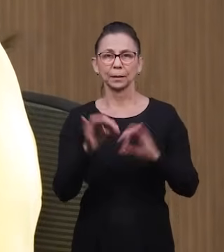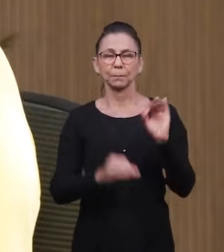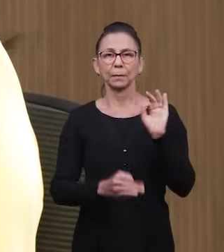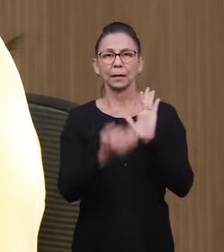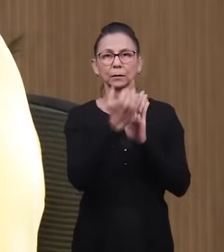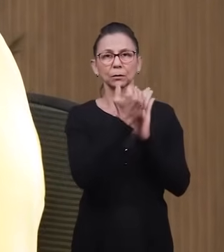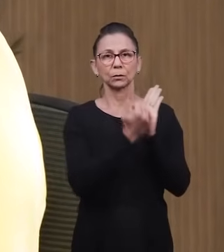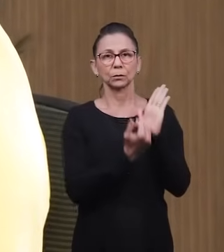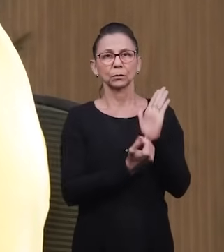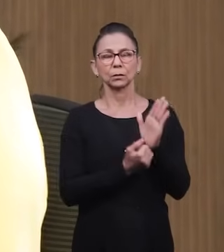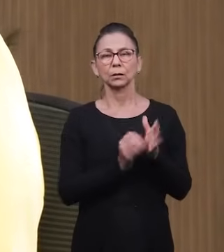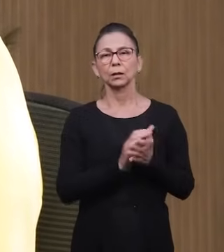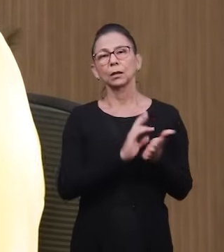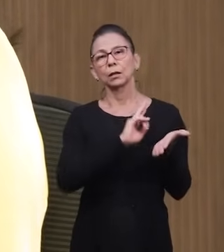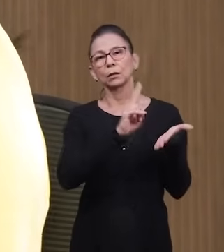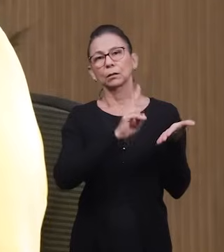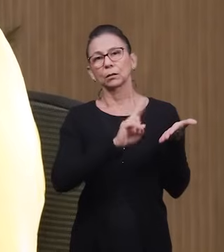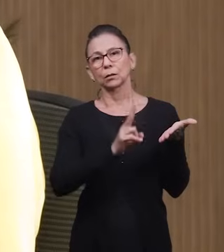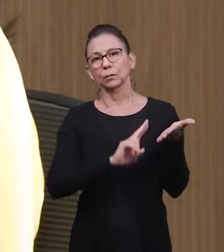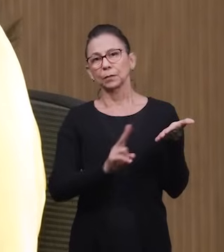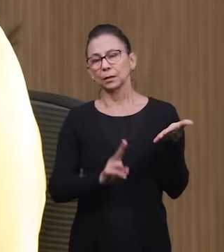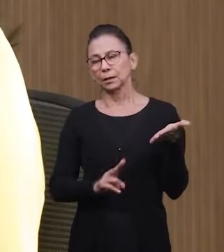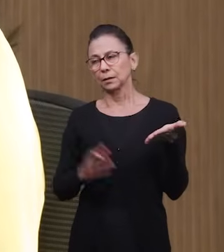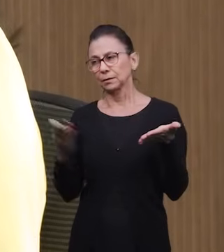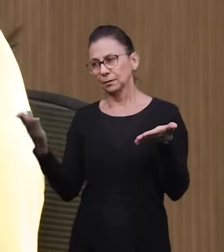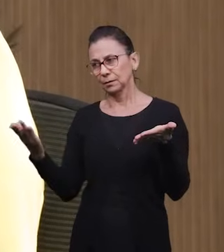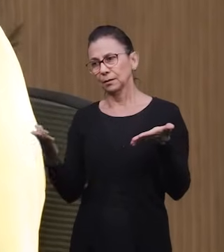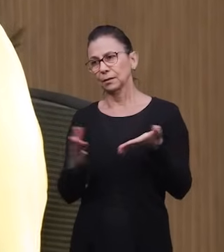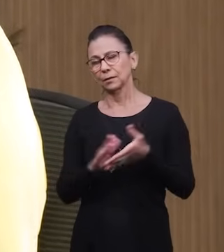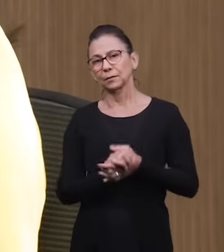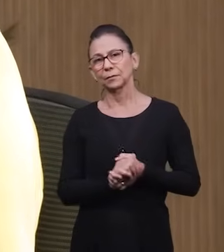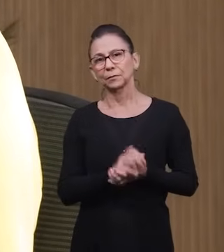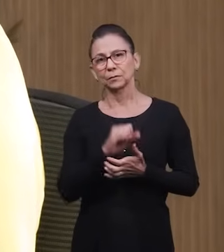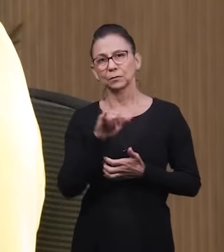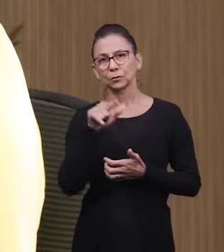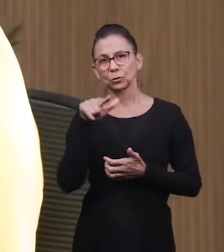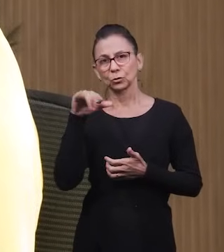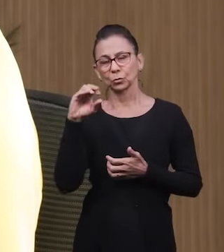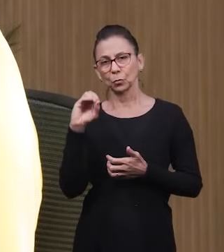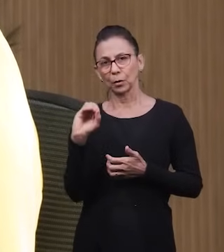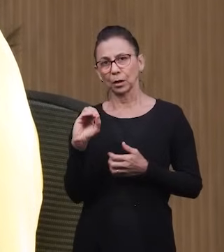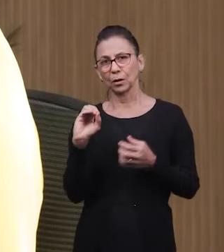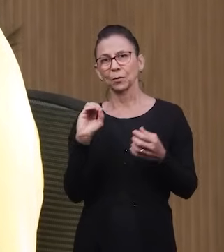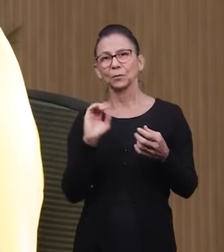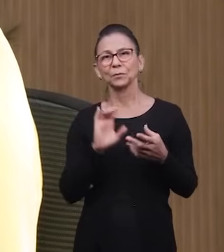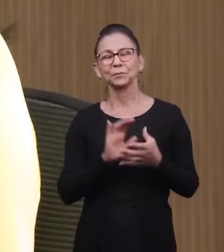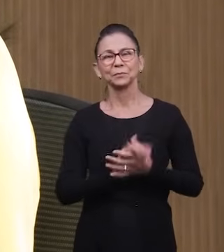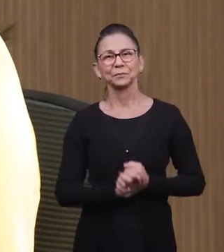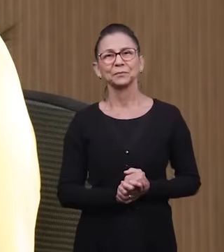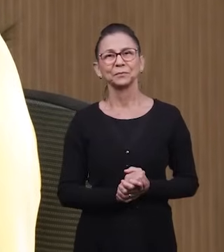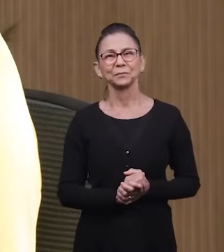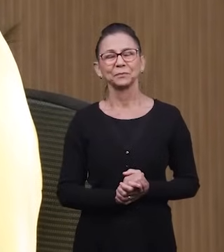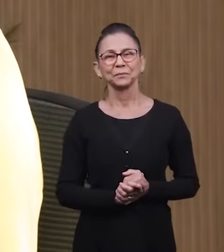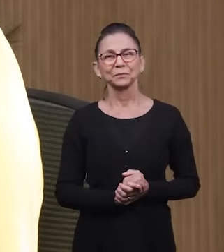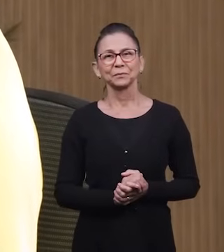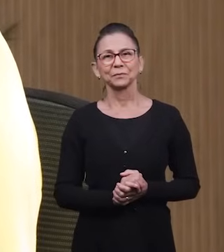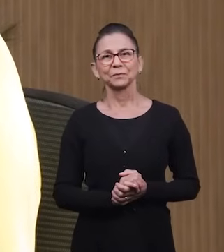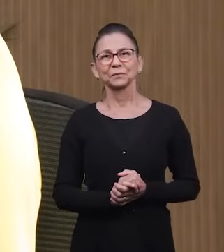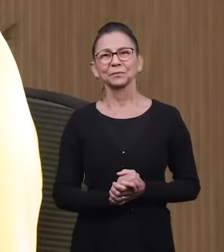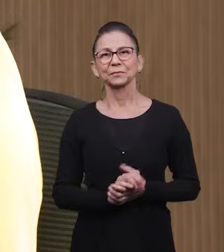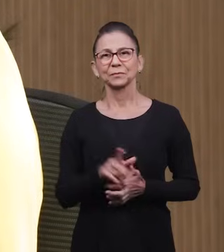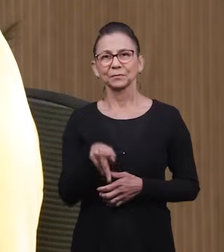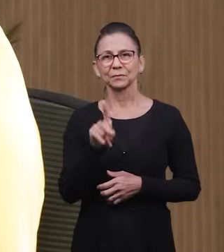o roteiro. Quero dar o nome deles aqui, né, para o pessoal saber quem são. O João Henrique Almeida, da Igreja Nova